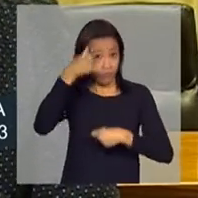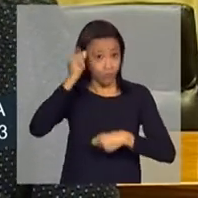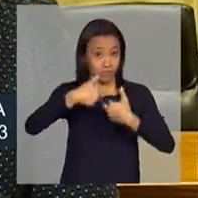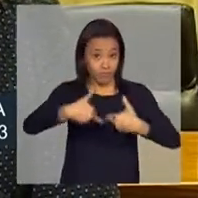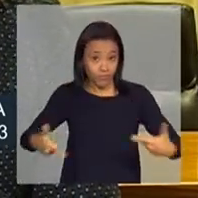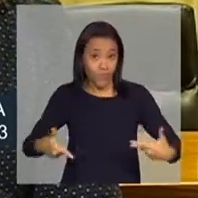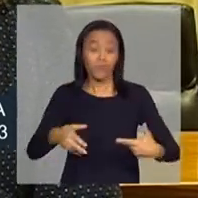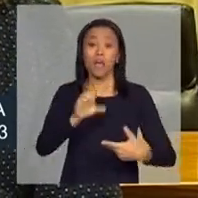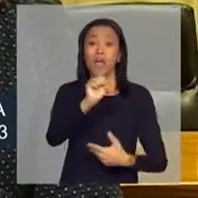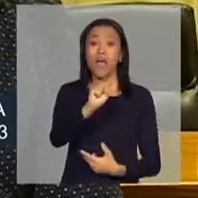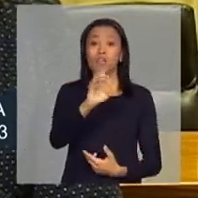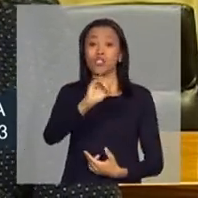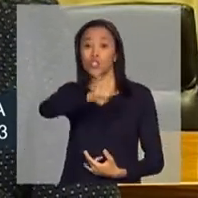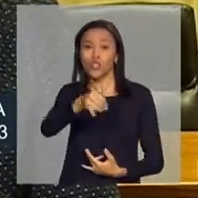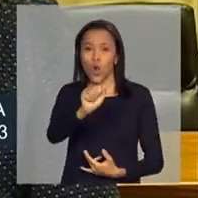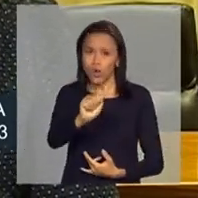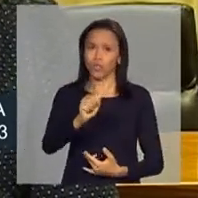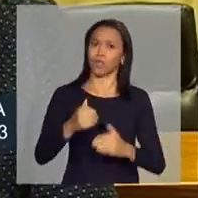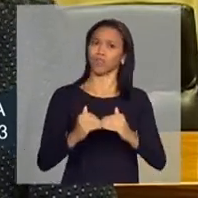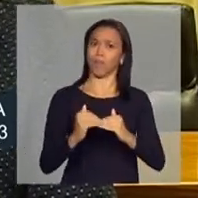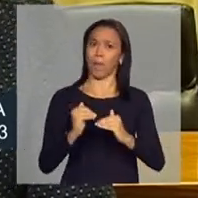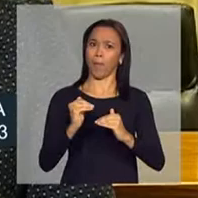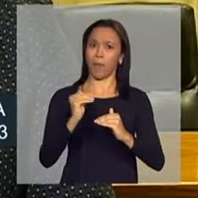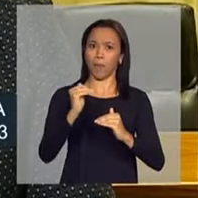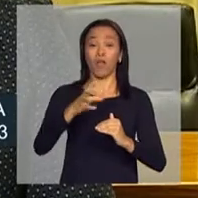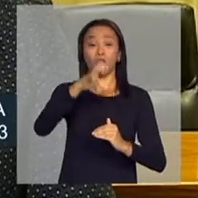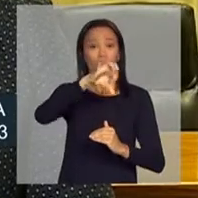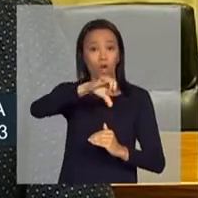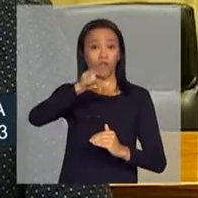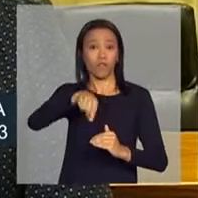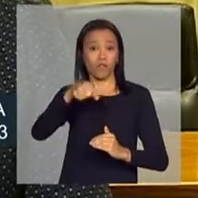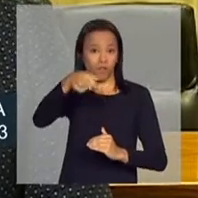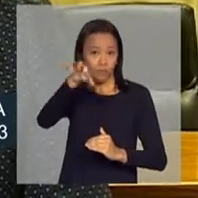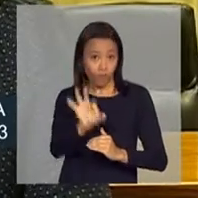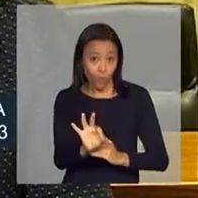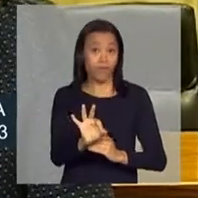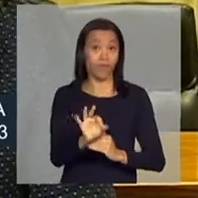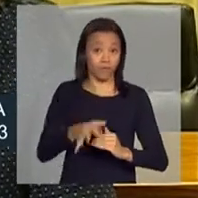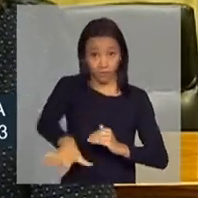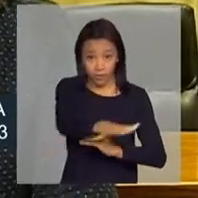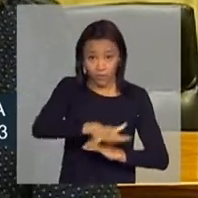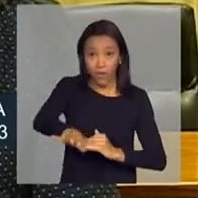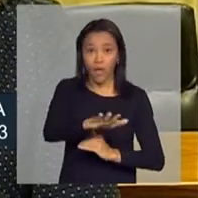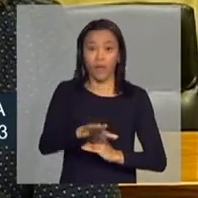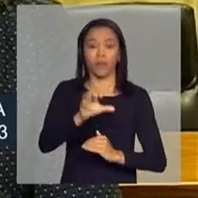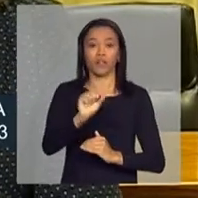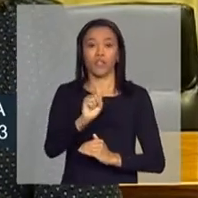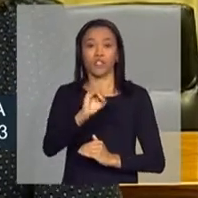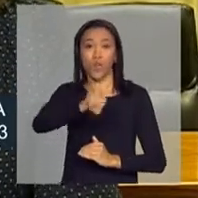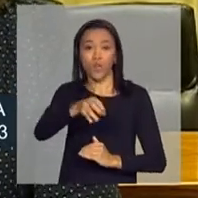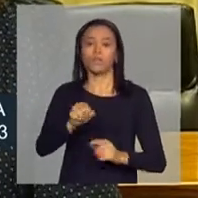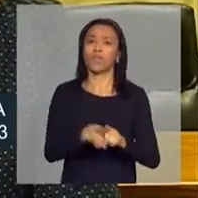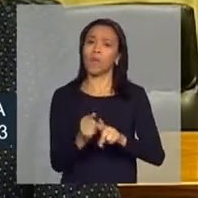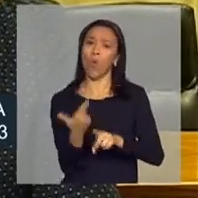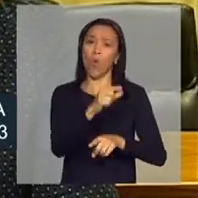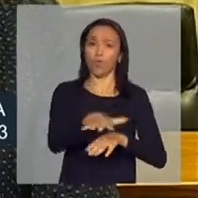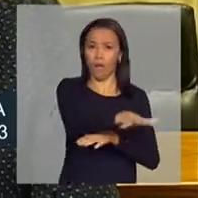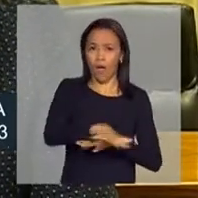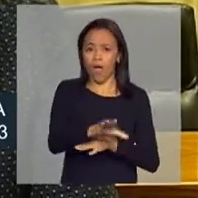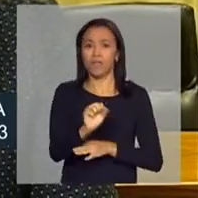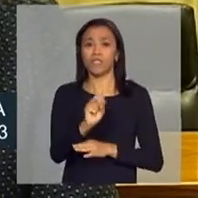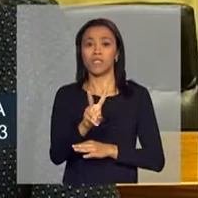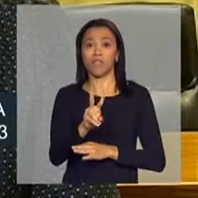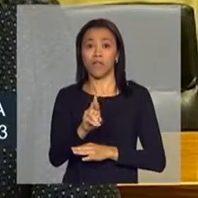a soja. Ao todo, o crescimento deste setor foi de 9,7% da agropecuária. O setor de serviços cresceu